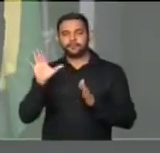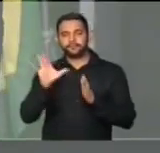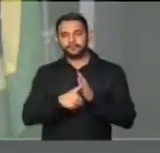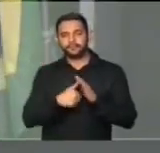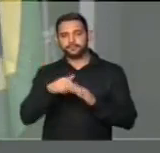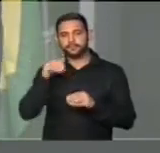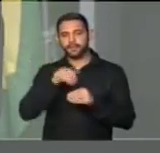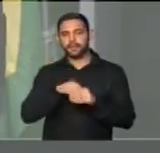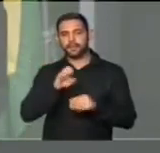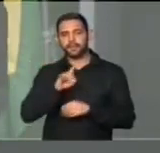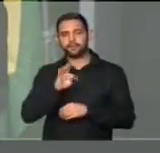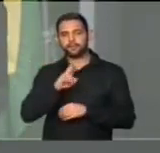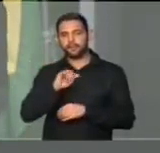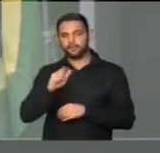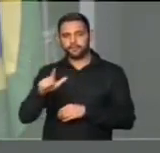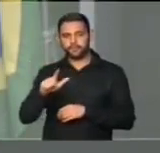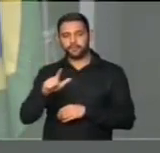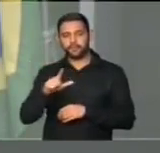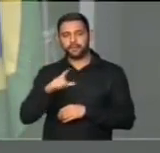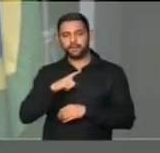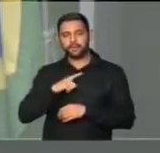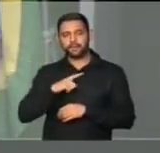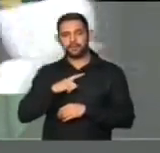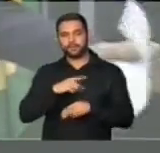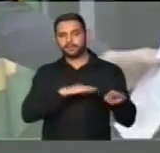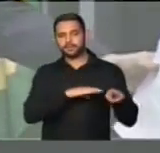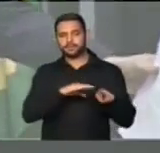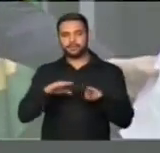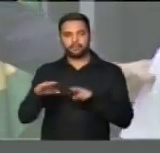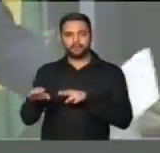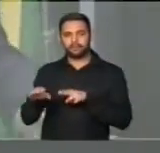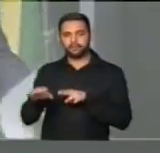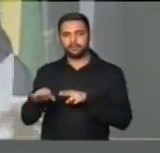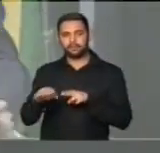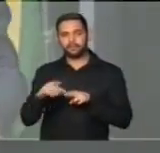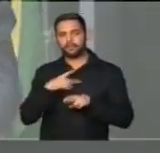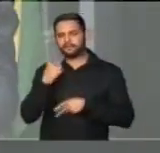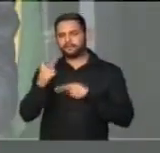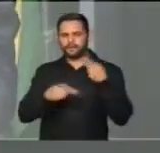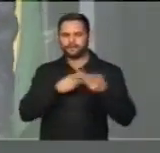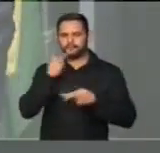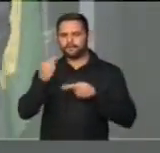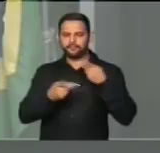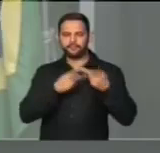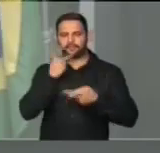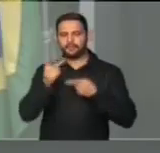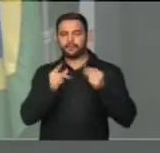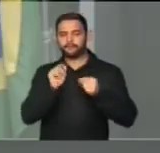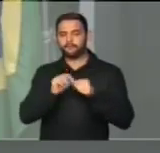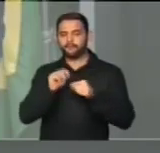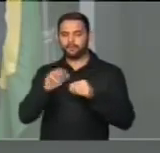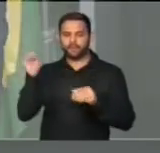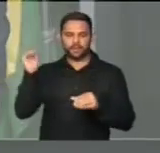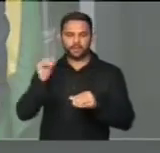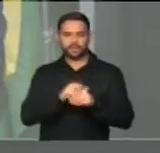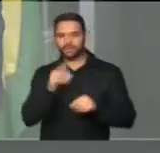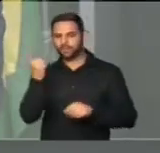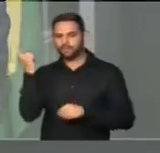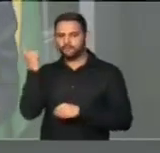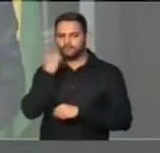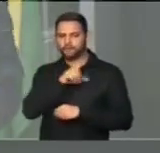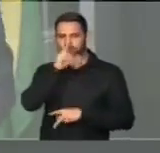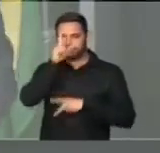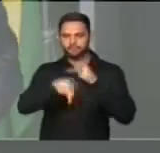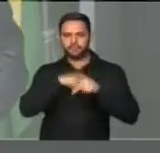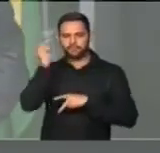estelionato eleitoral. Aqui durante a semana, só o que se falou era que foram eleitos com o voto do